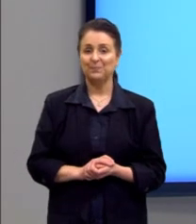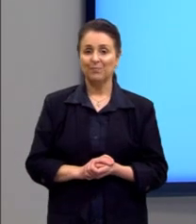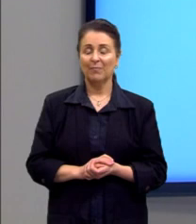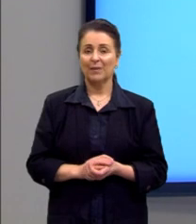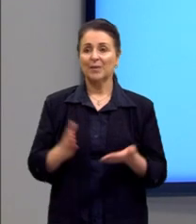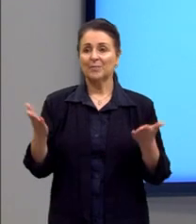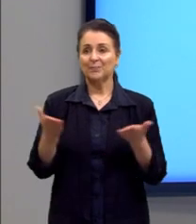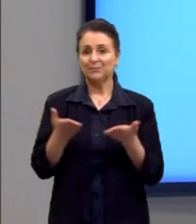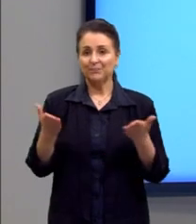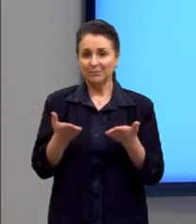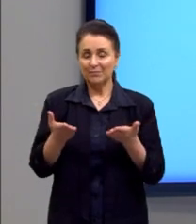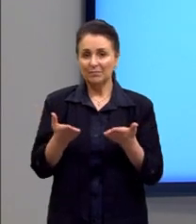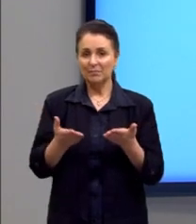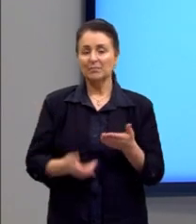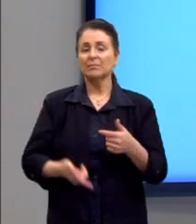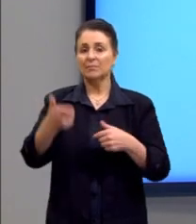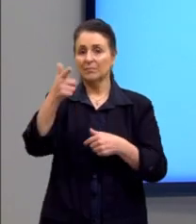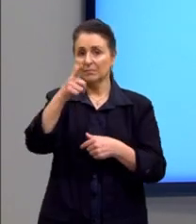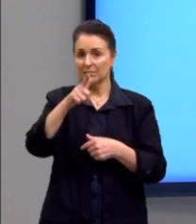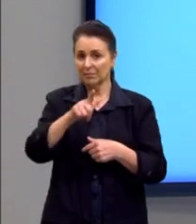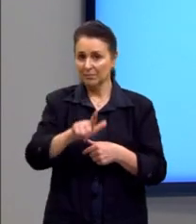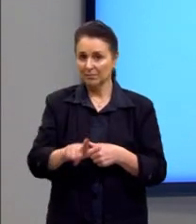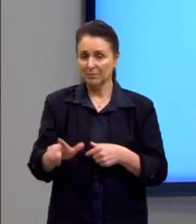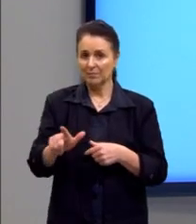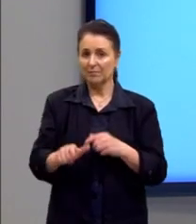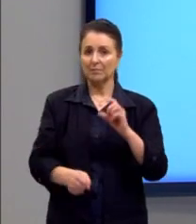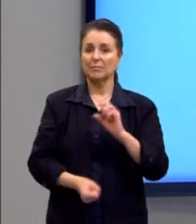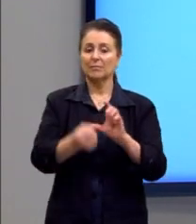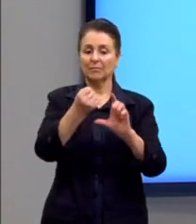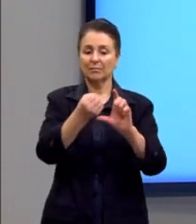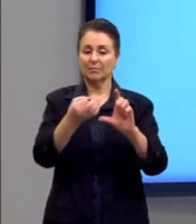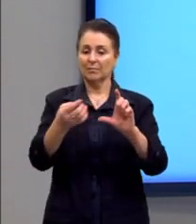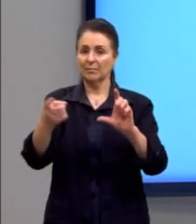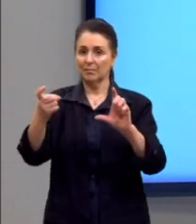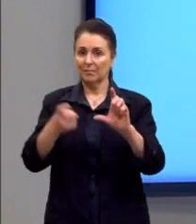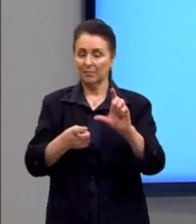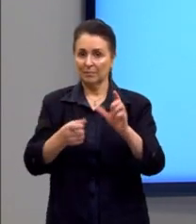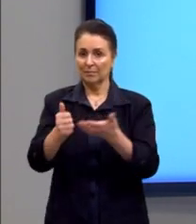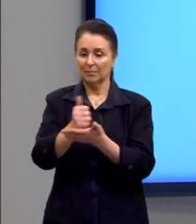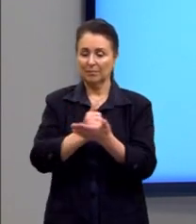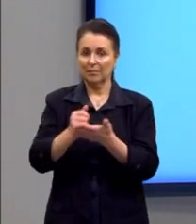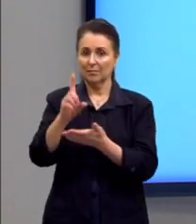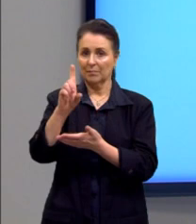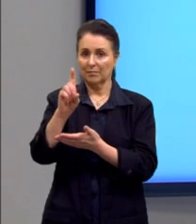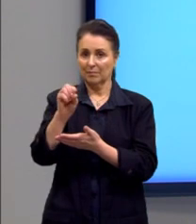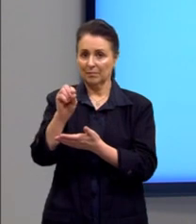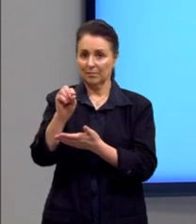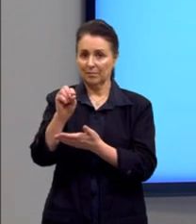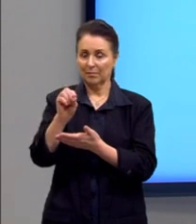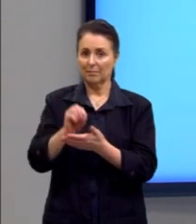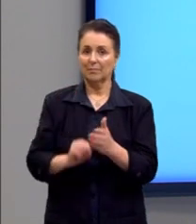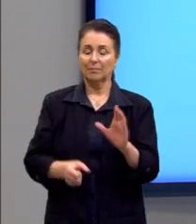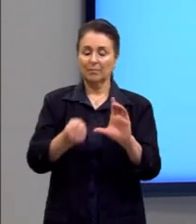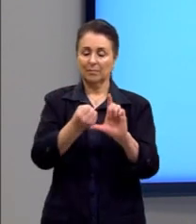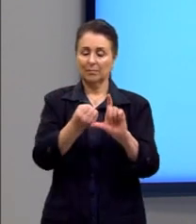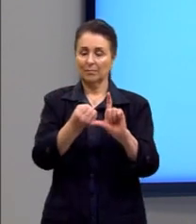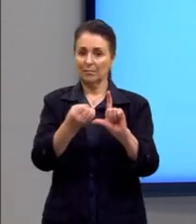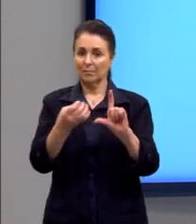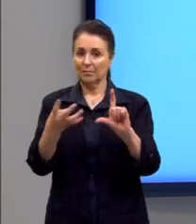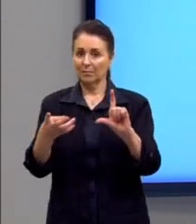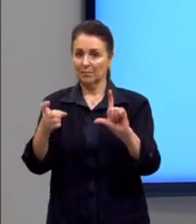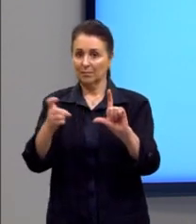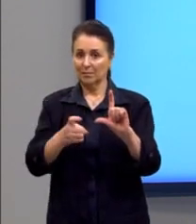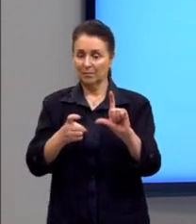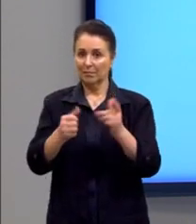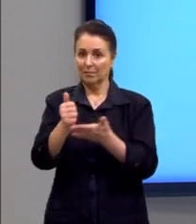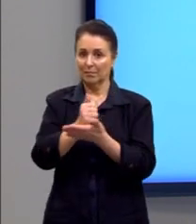e aqui gente brevemente eu trouxe para vocês o logaritmo na base 10 se os logaritmos de base 10